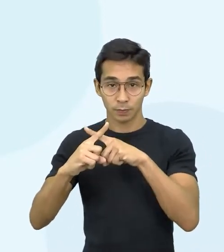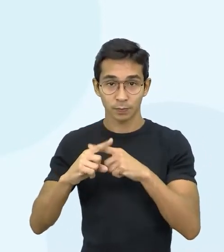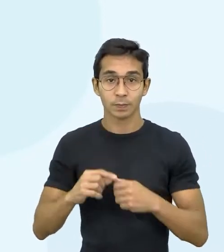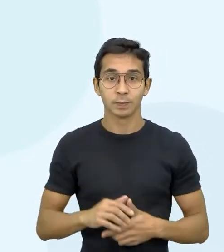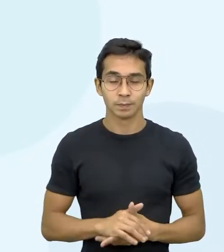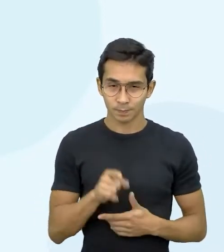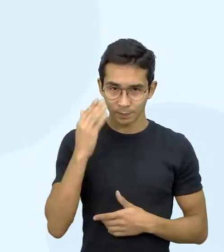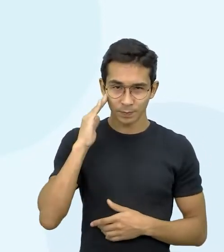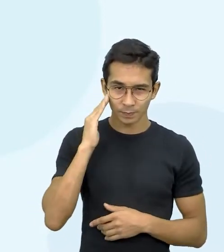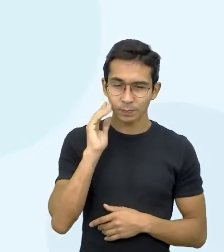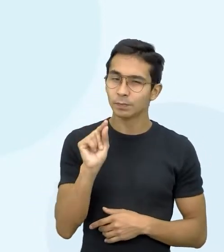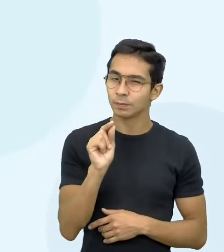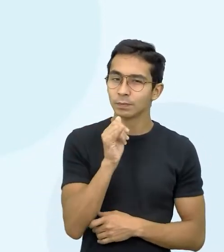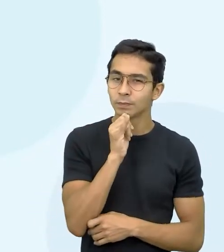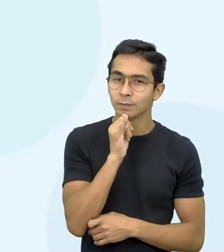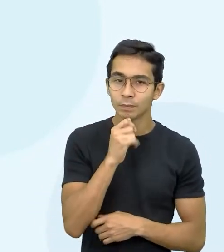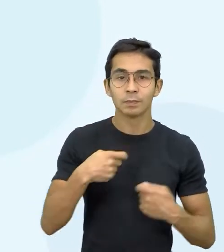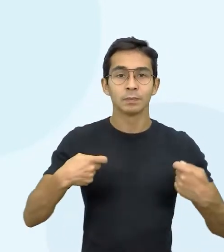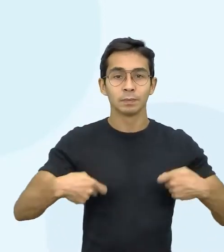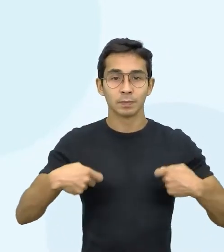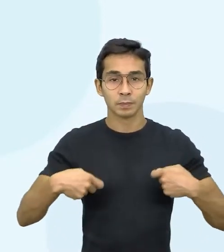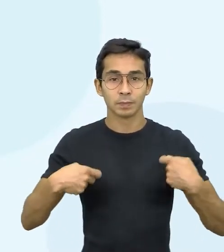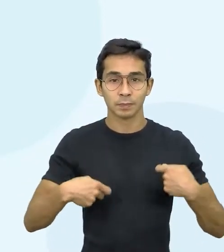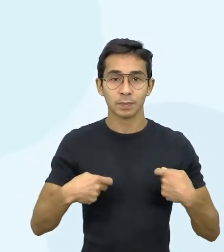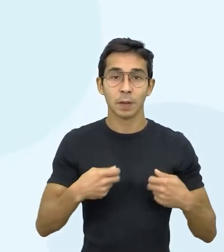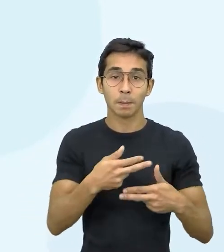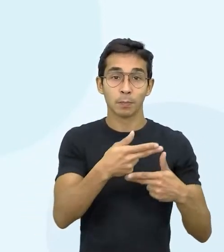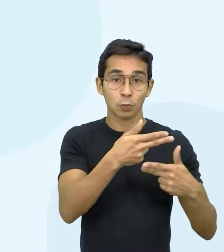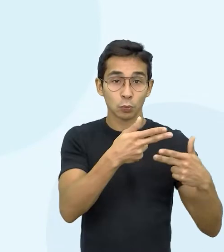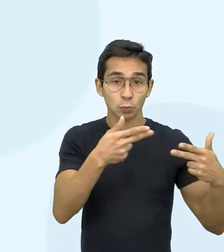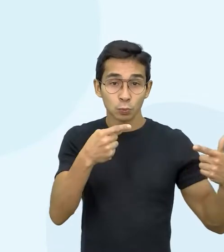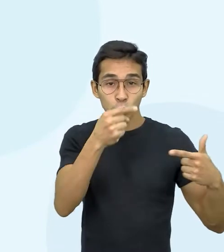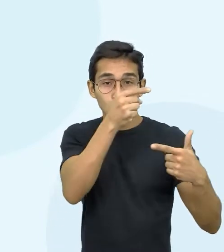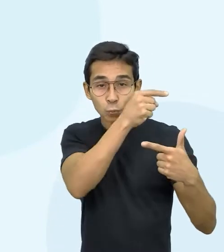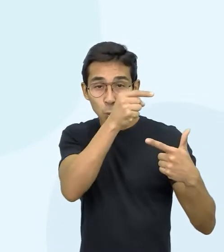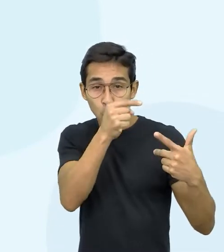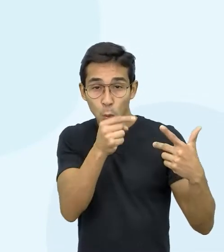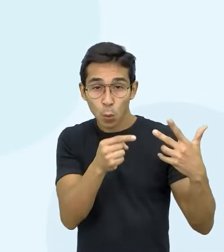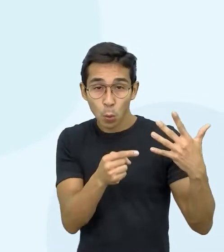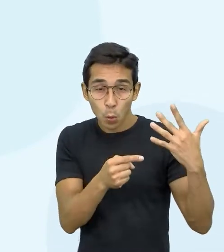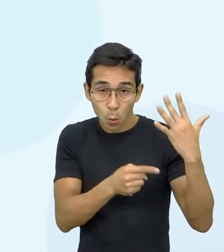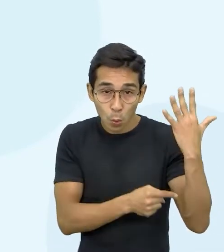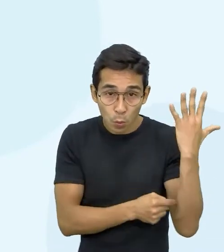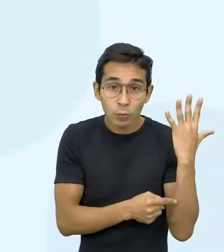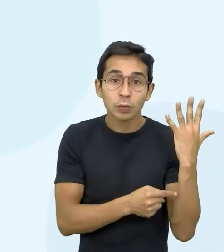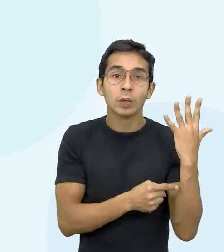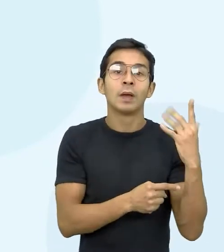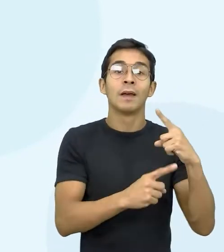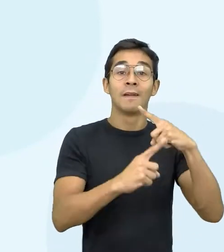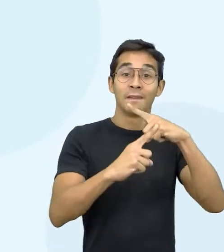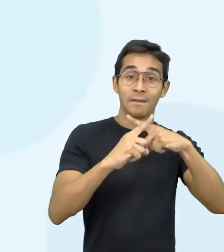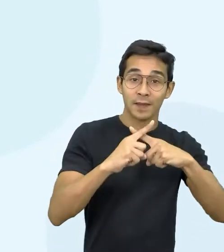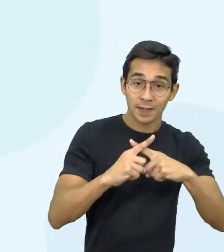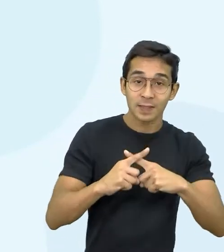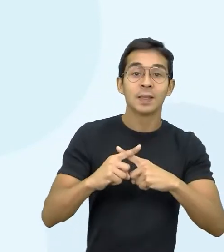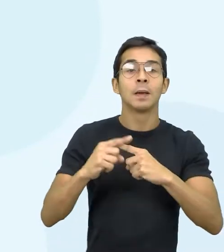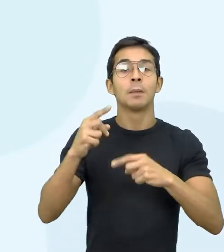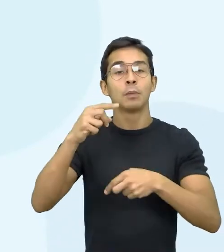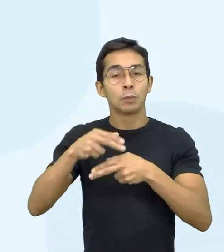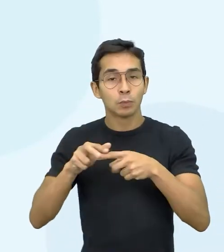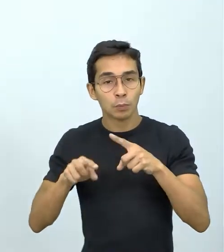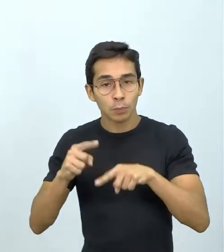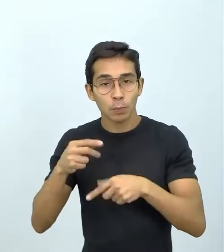falando aqui que eu tenho que multiplicar todos os produtos que foram produzidos na minha reação por todos os produtos que foram